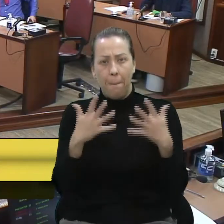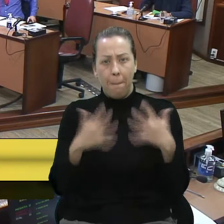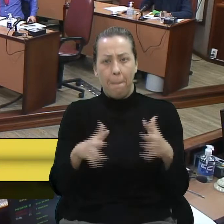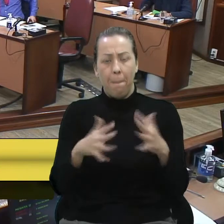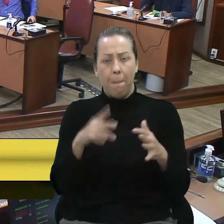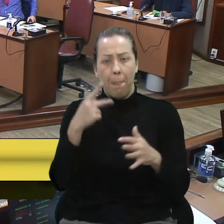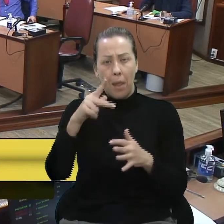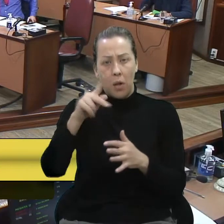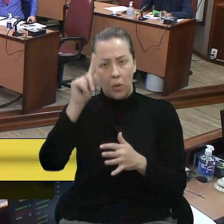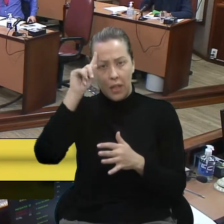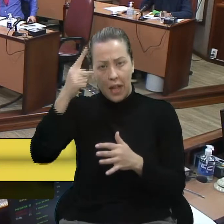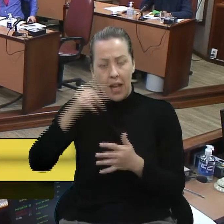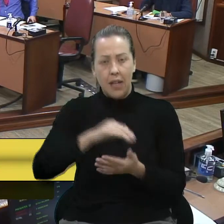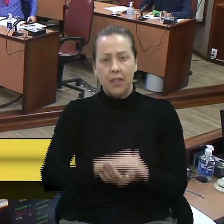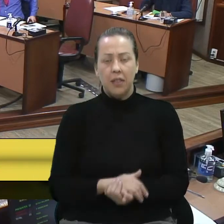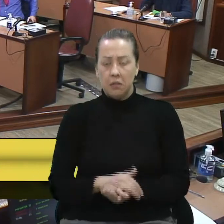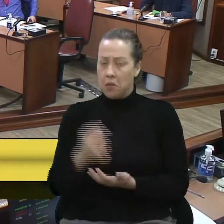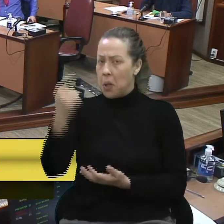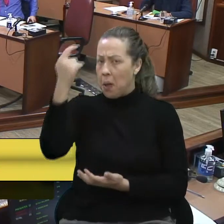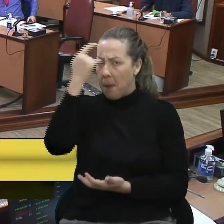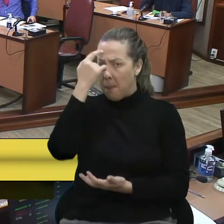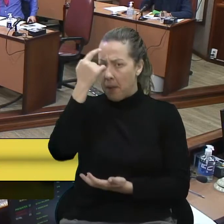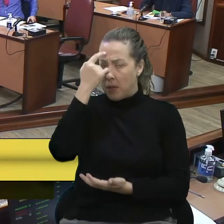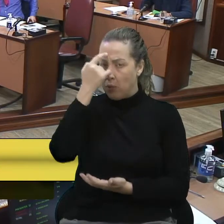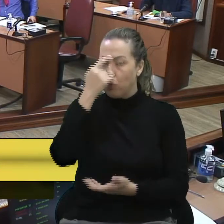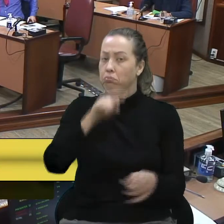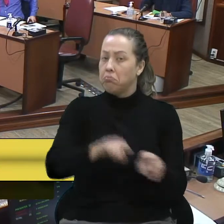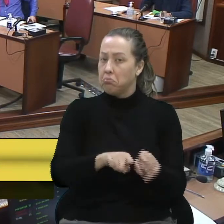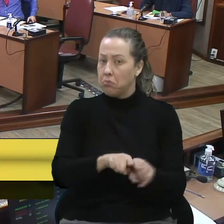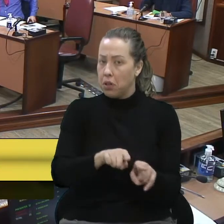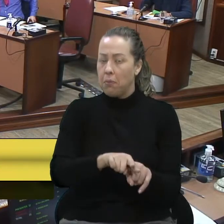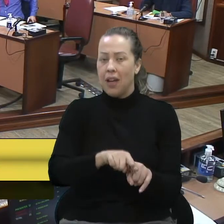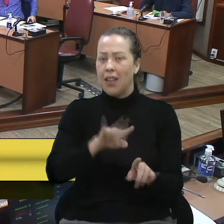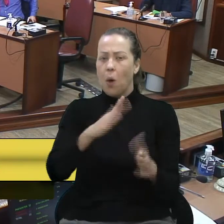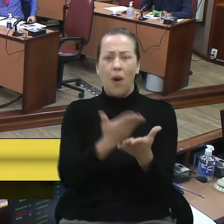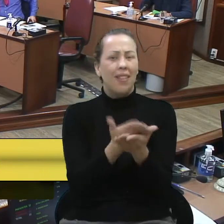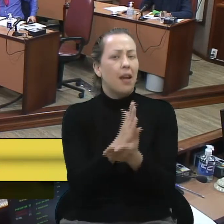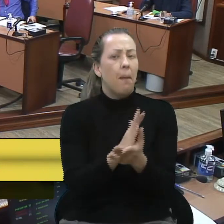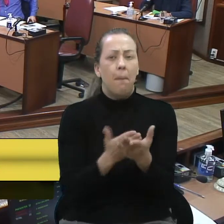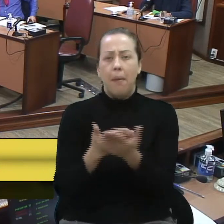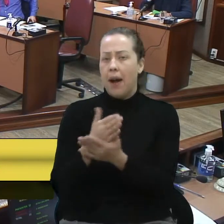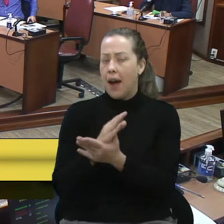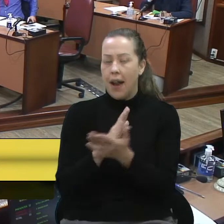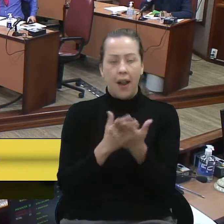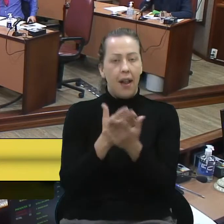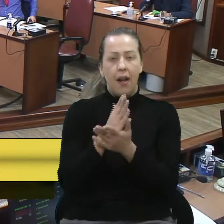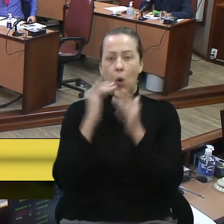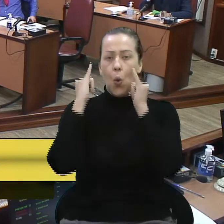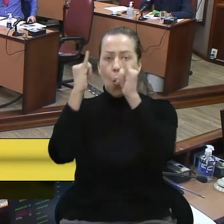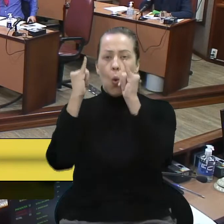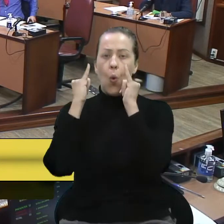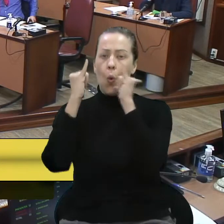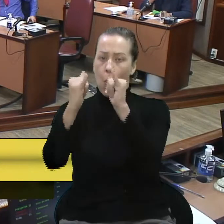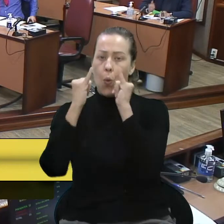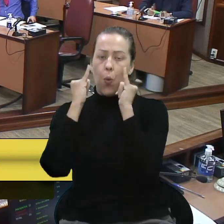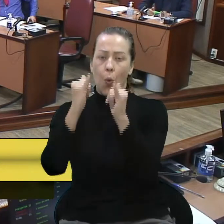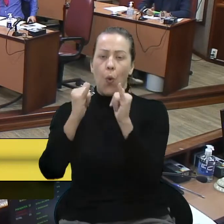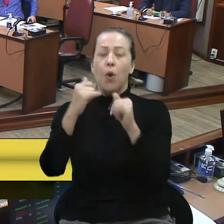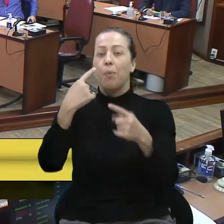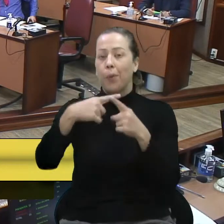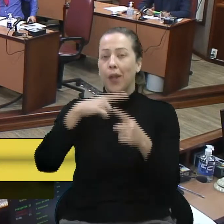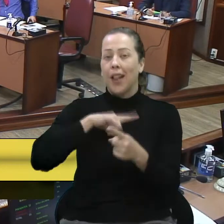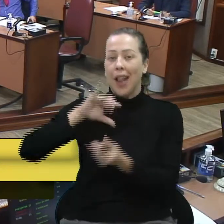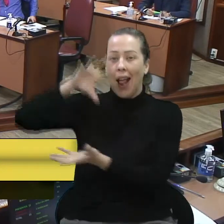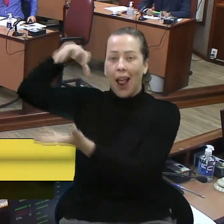iniciativa. Penso que, além de não atrapalhar a questão do transporte coletivo, justamente pelas EPIs e